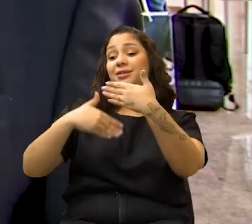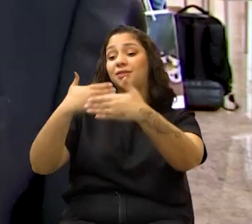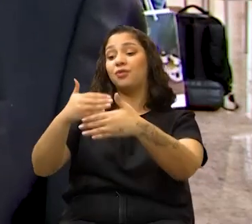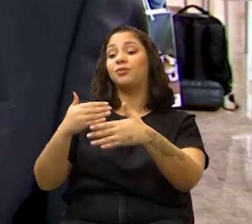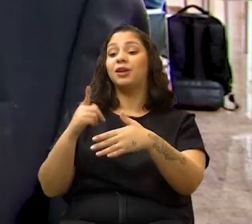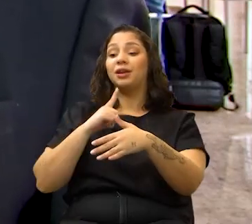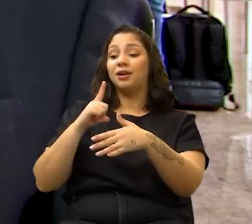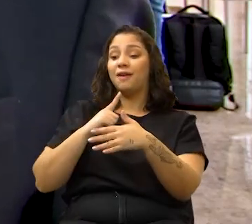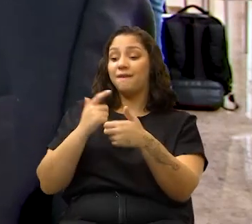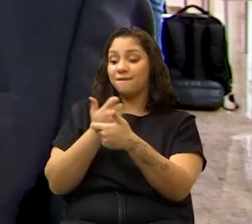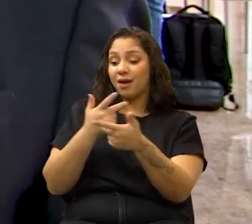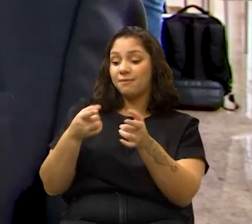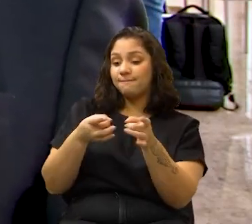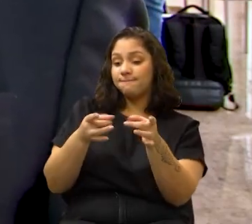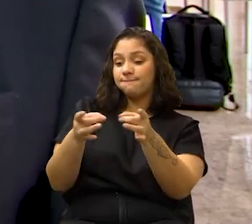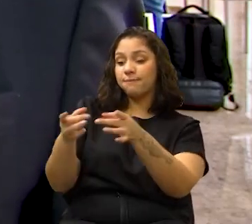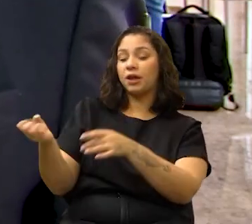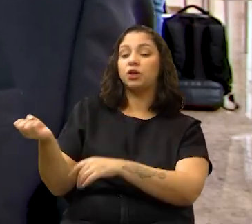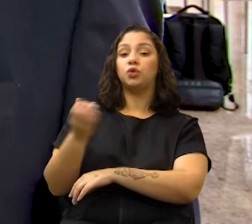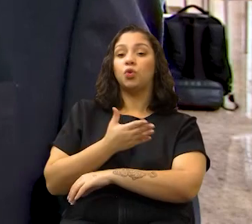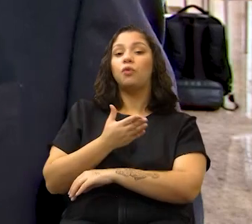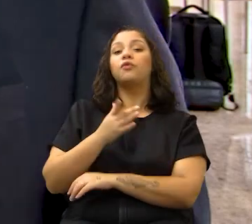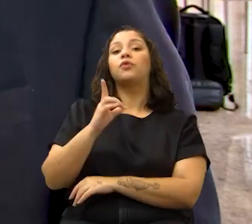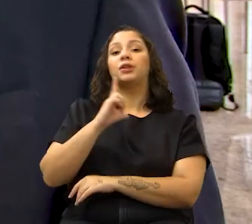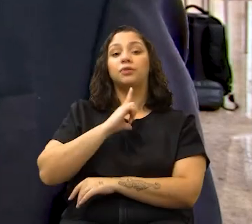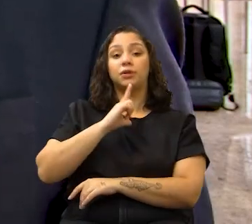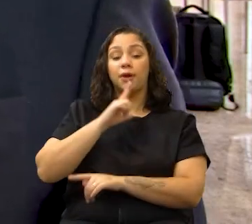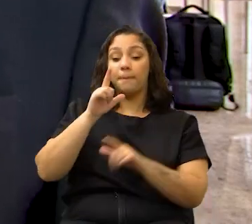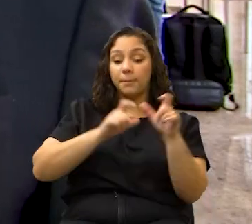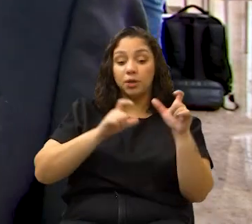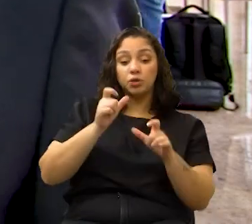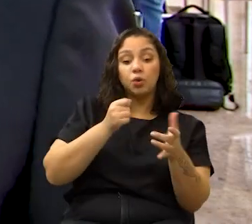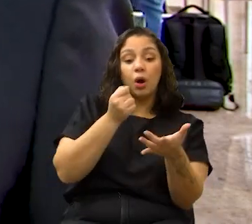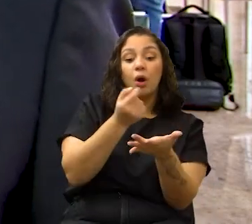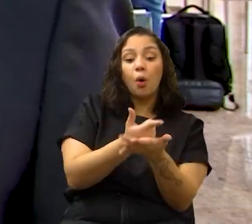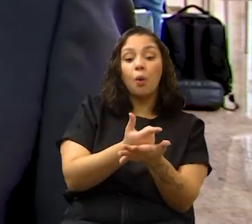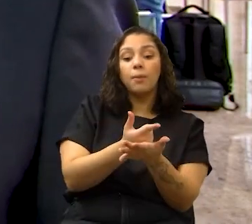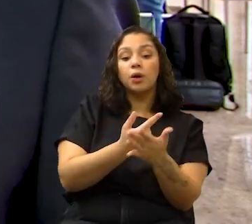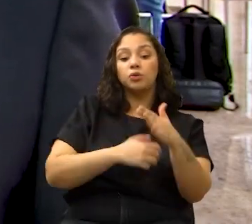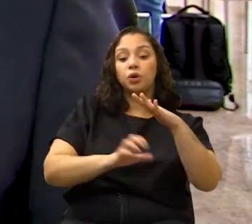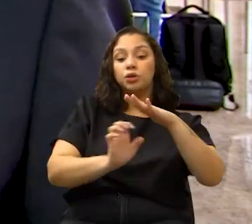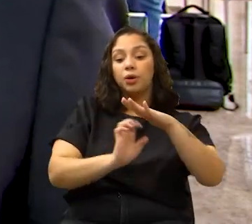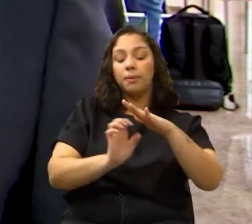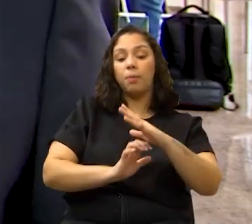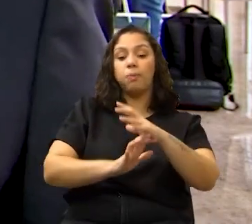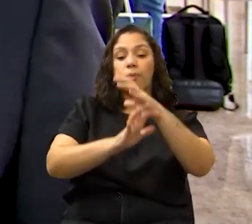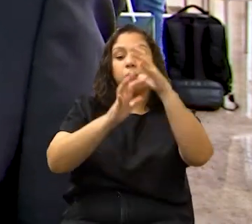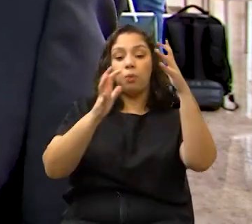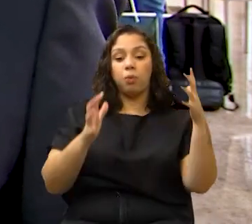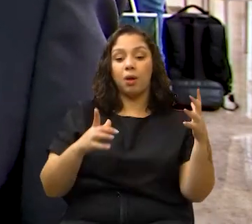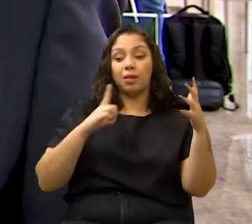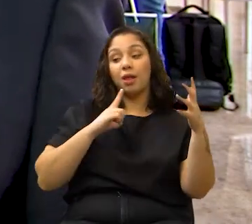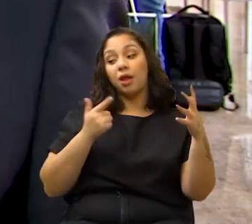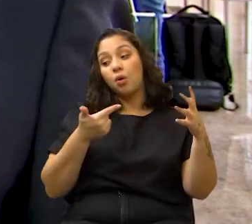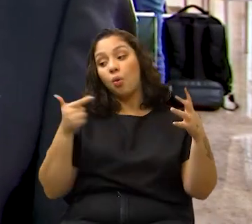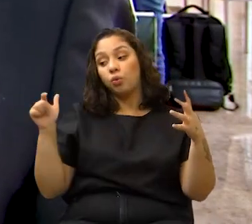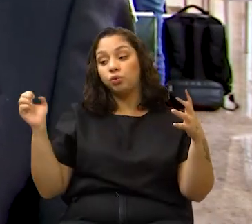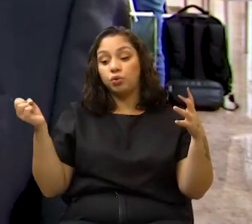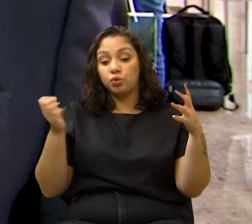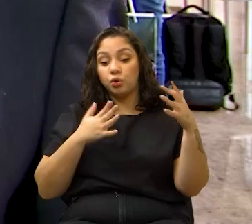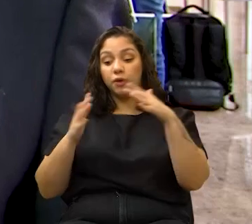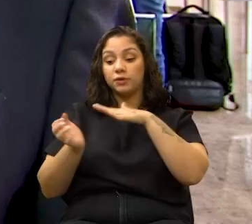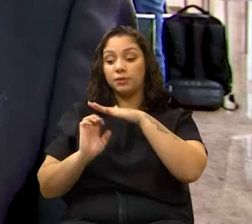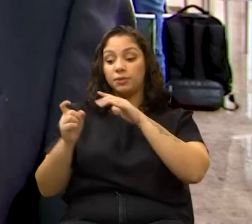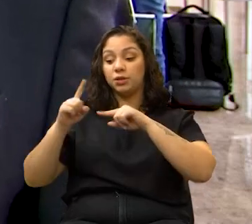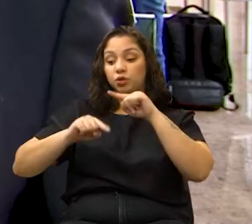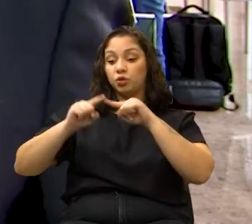novos fornecedores. Então é um momento em que os compradores dessas grandes empresas têm acesso a novas empresas com